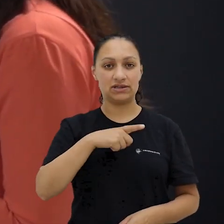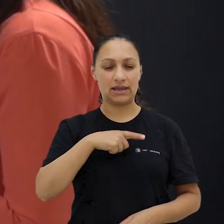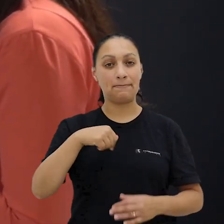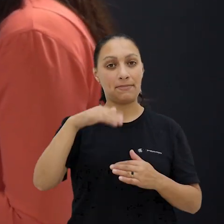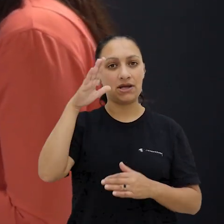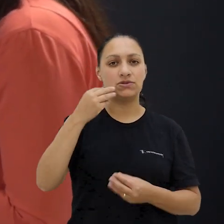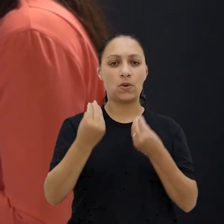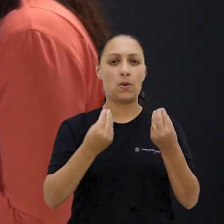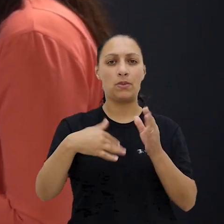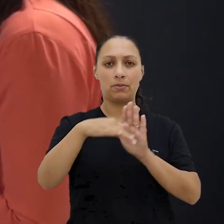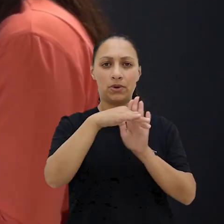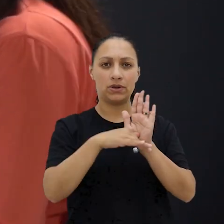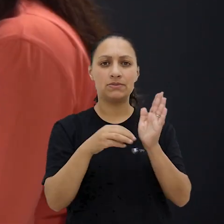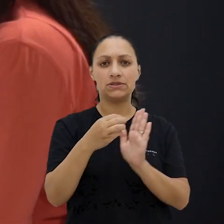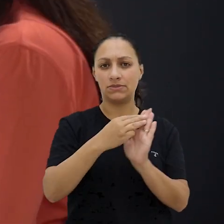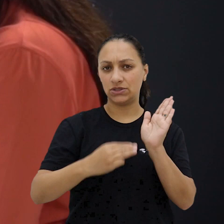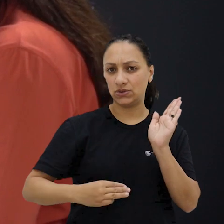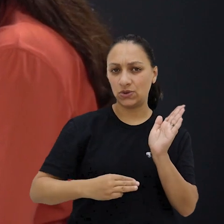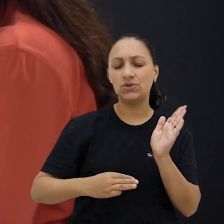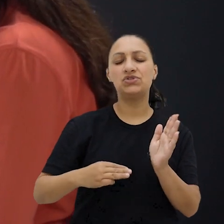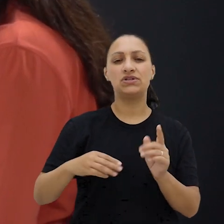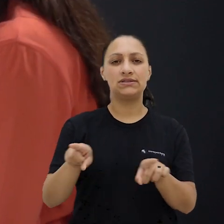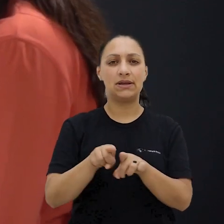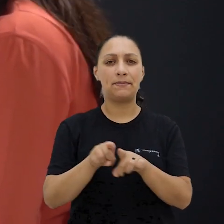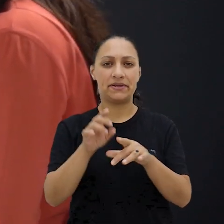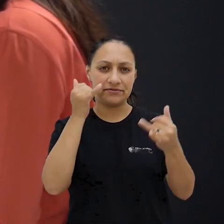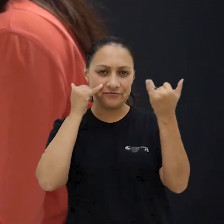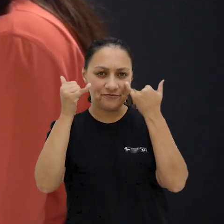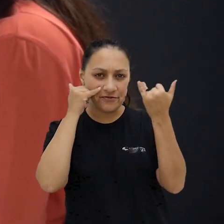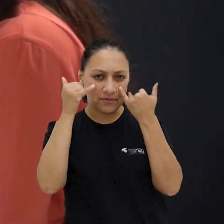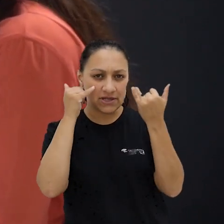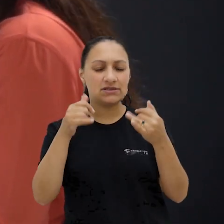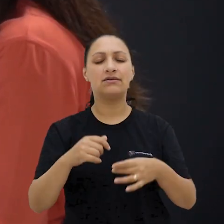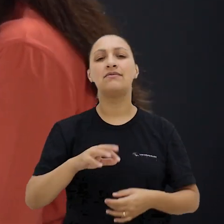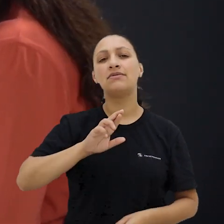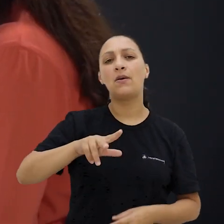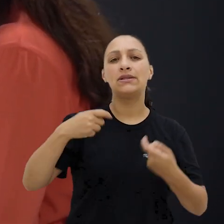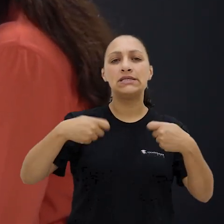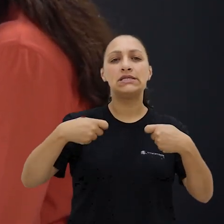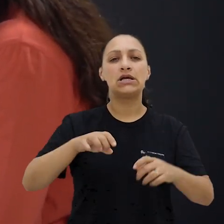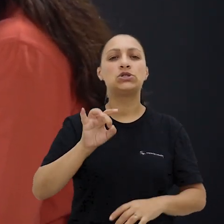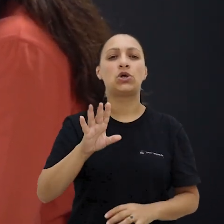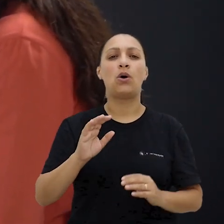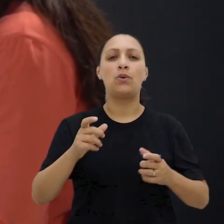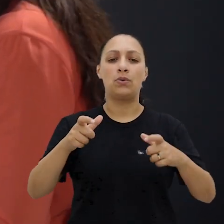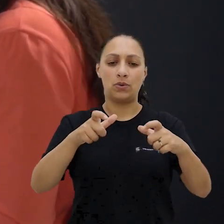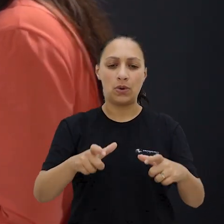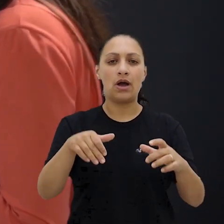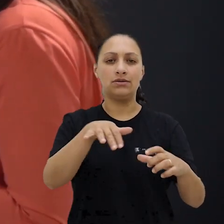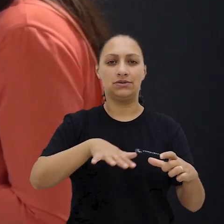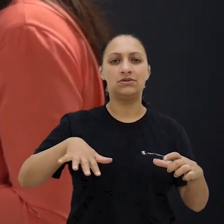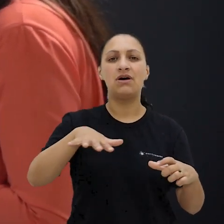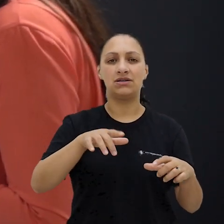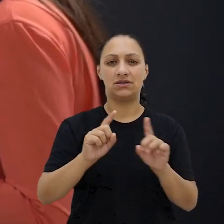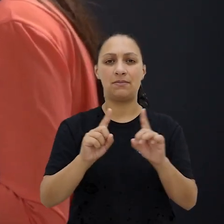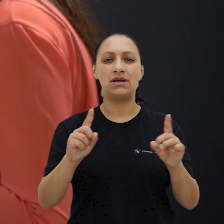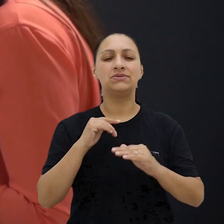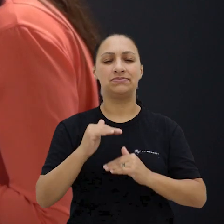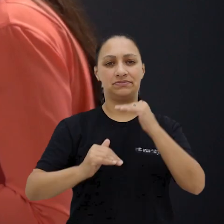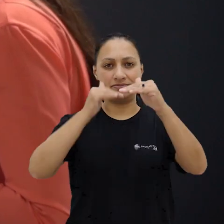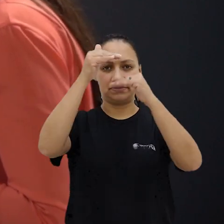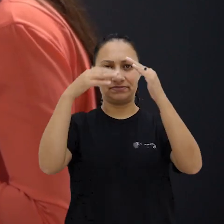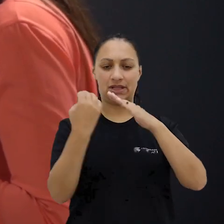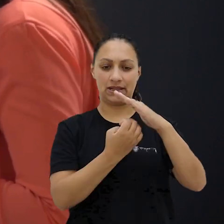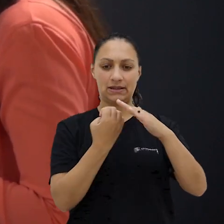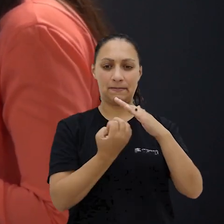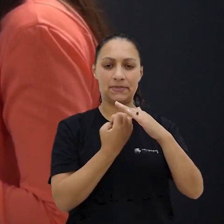muito mais com programas, metodologias e trilhas de formação e não necessariamente um espaço, né? E que o